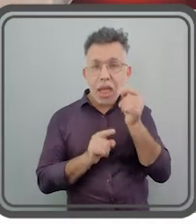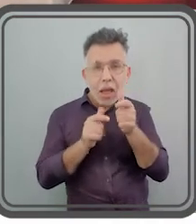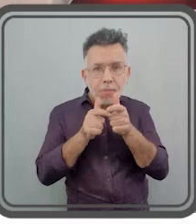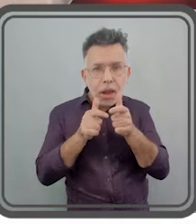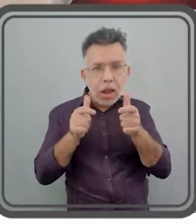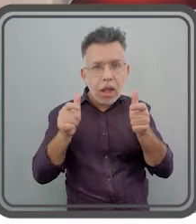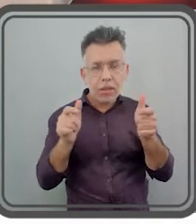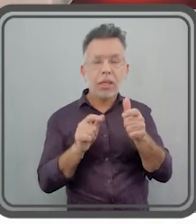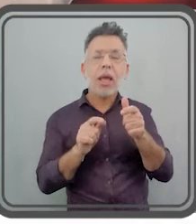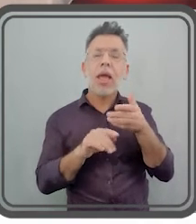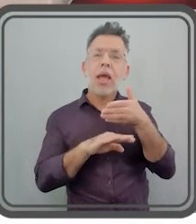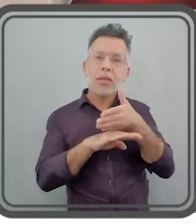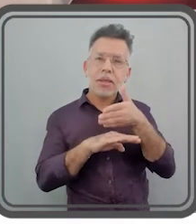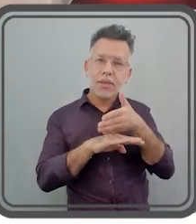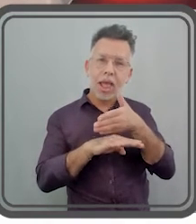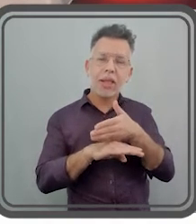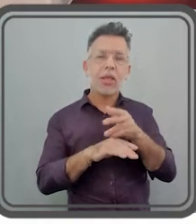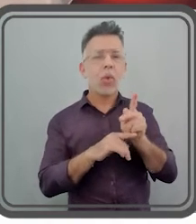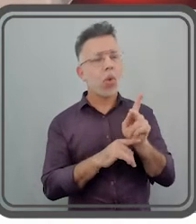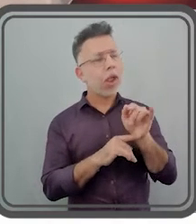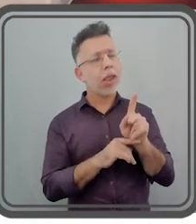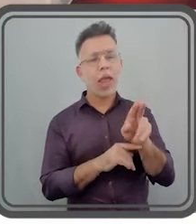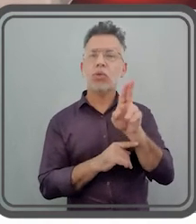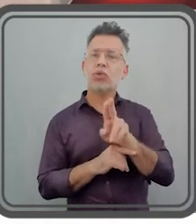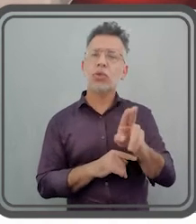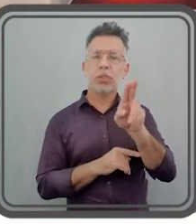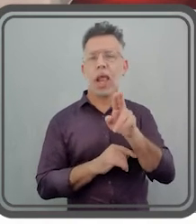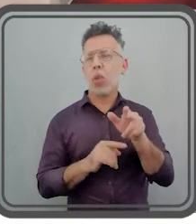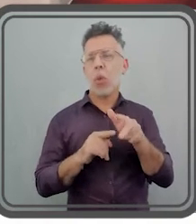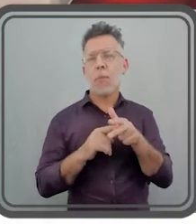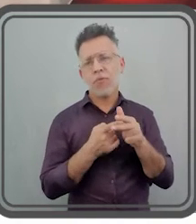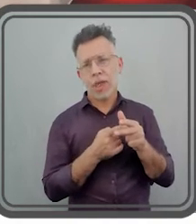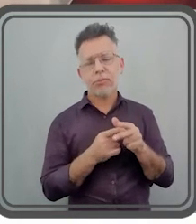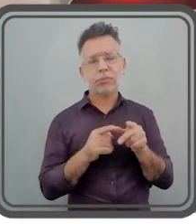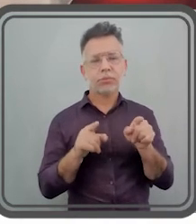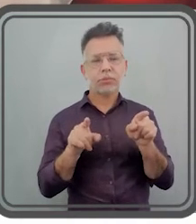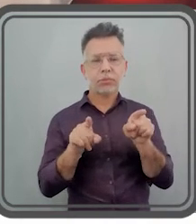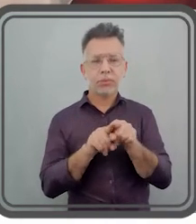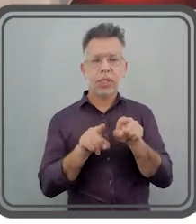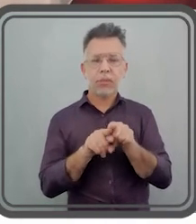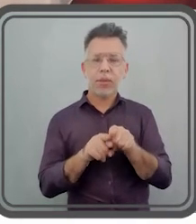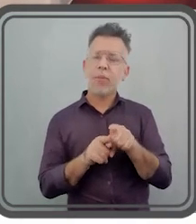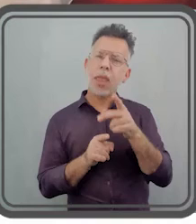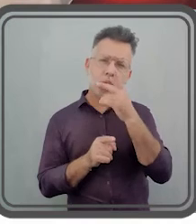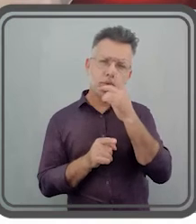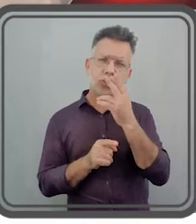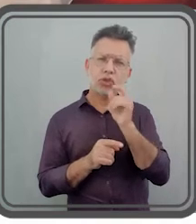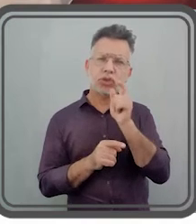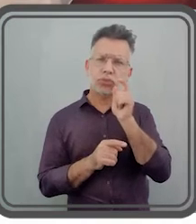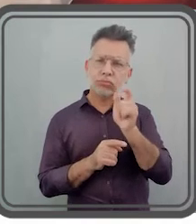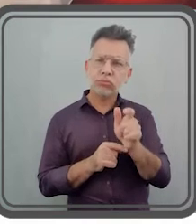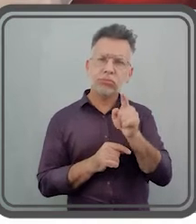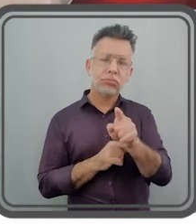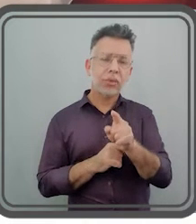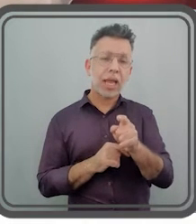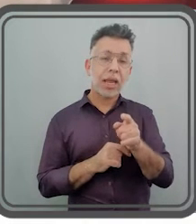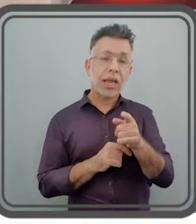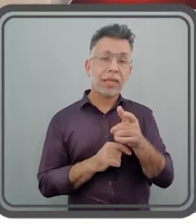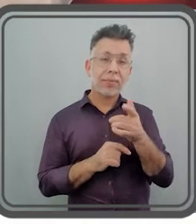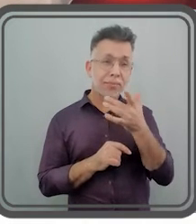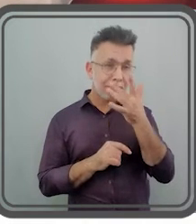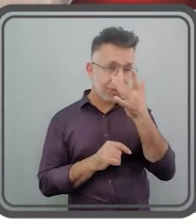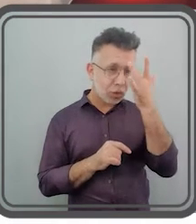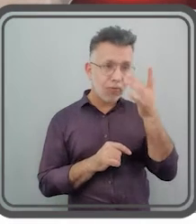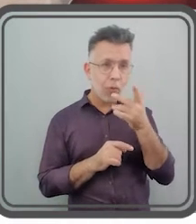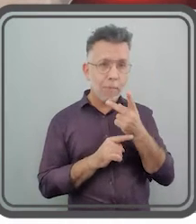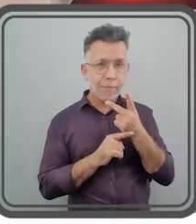amplificar as pessoas Das três às parem o caiaque e utilizarem como a ferramenta é ela fica super interessante hoje geralmente quando as pessoas